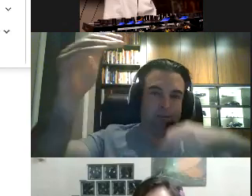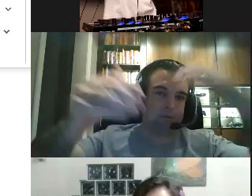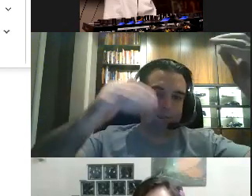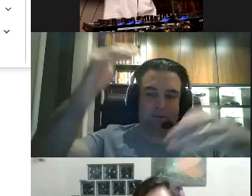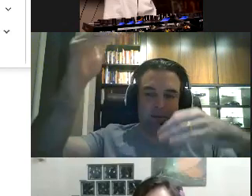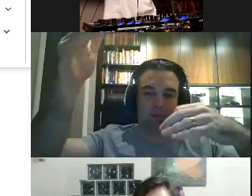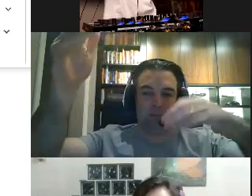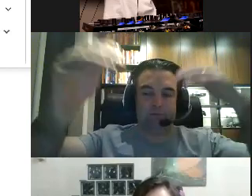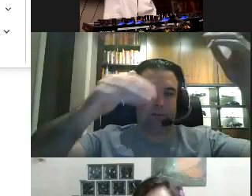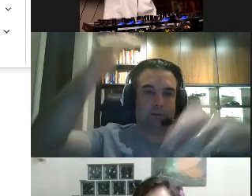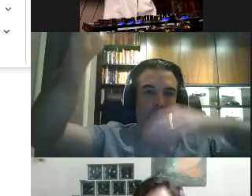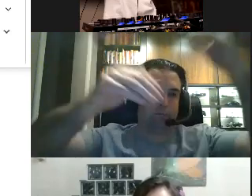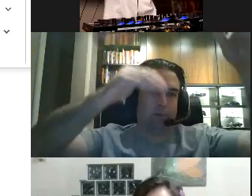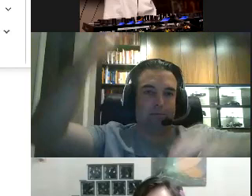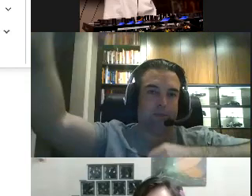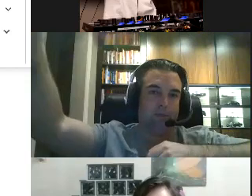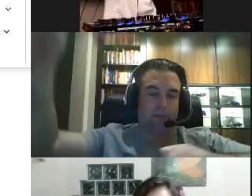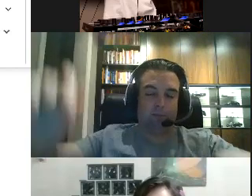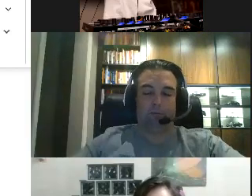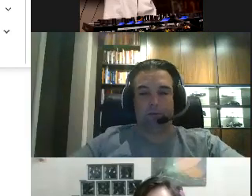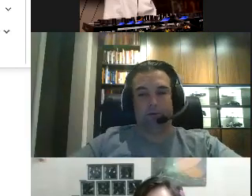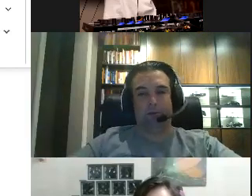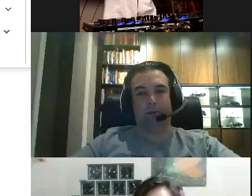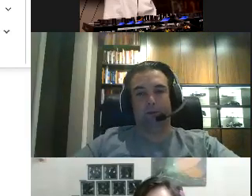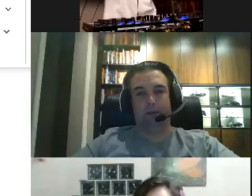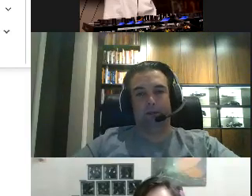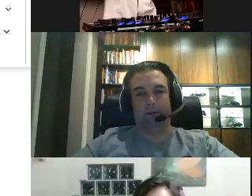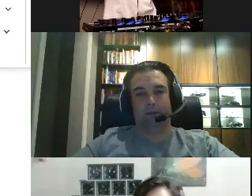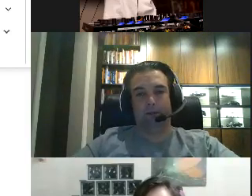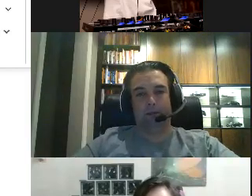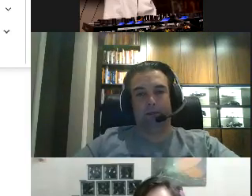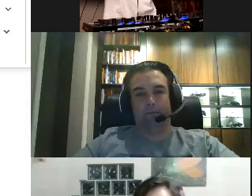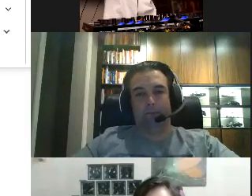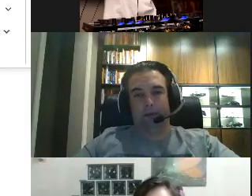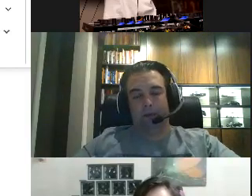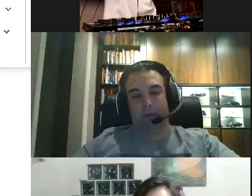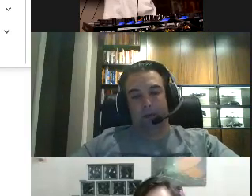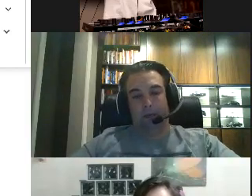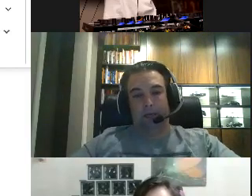acaba gerando diversos problemas a posteriori.